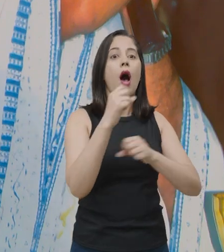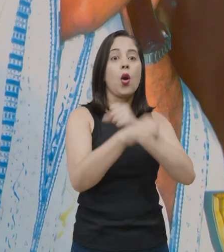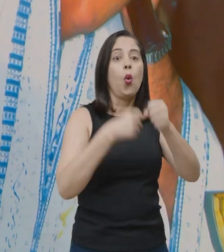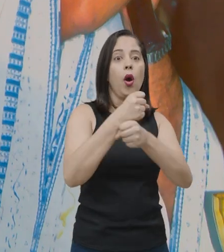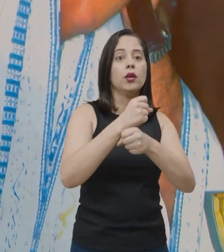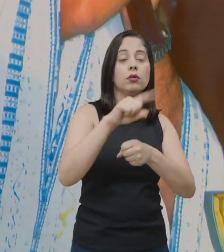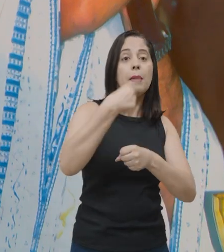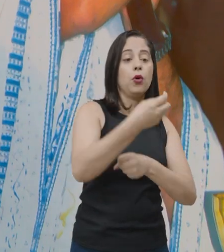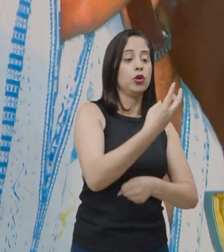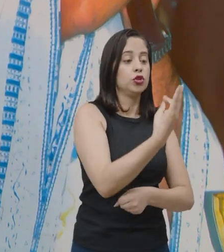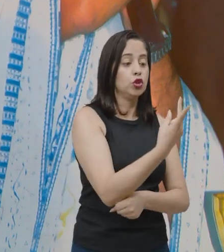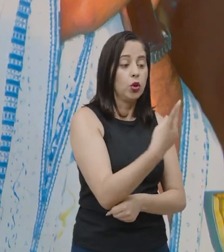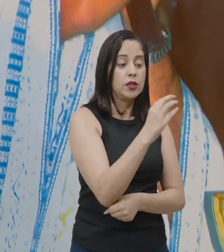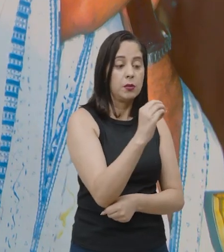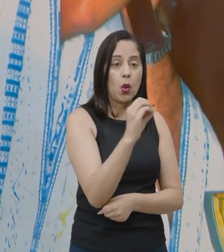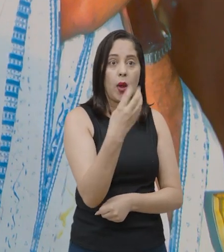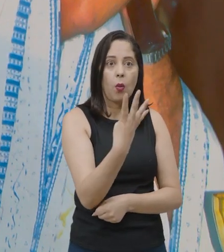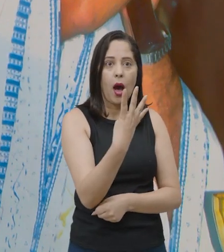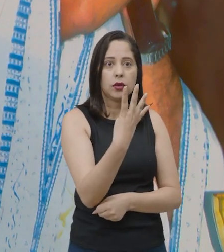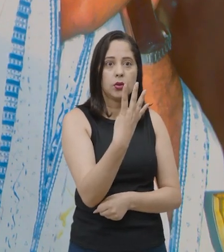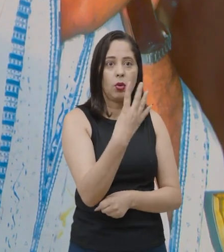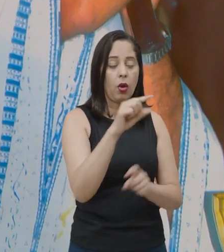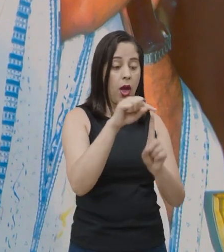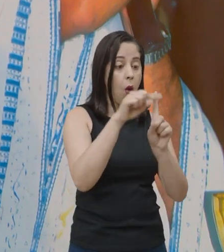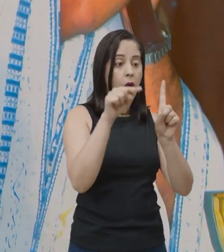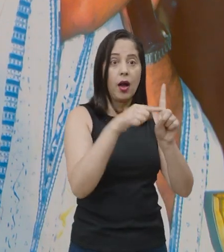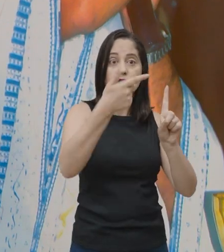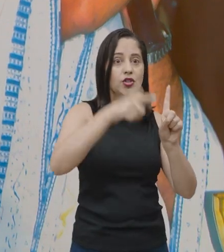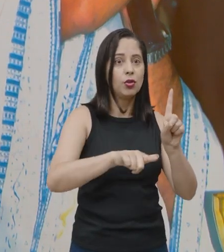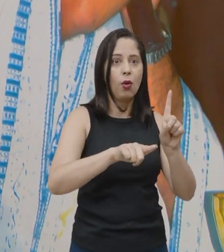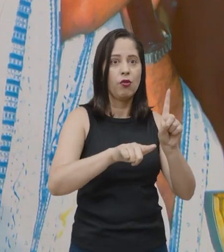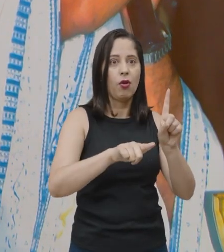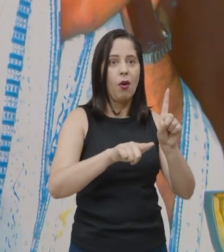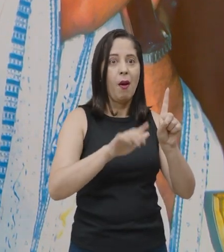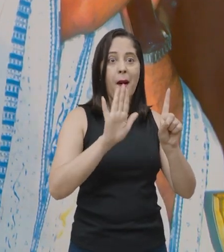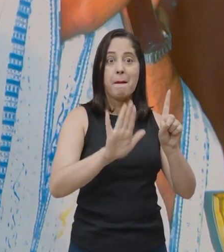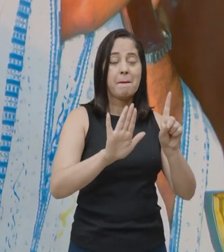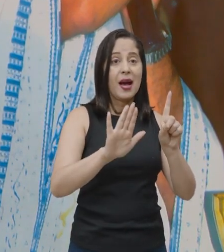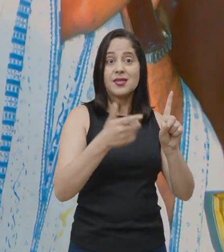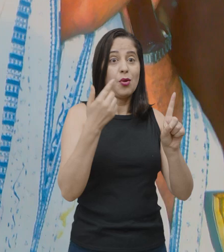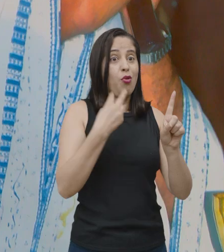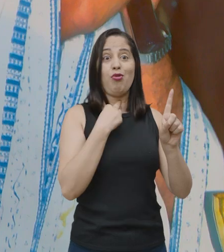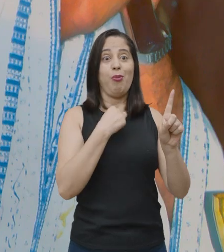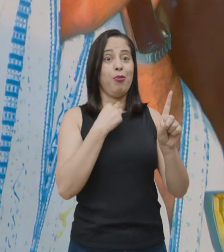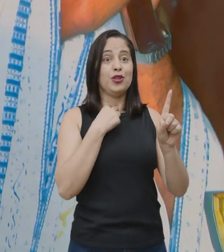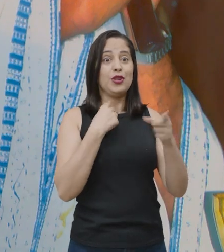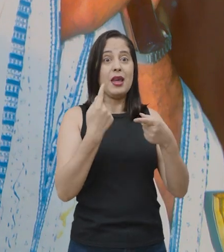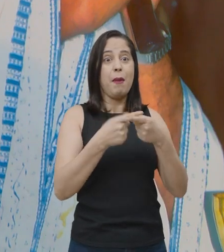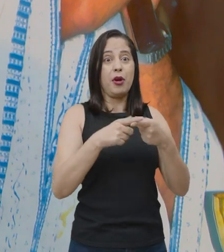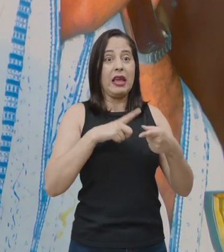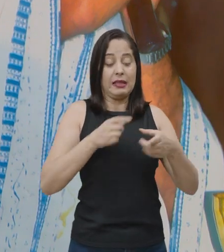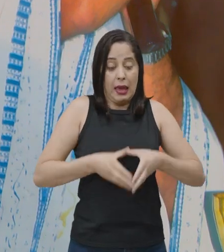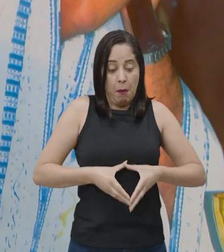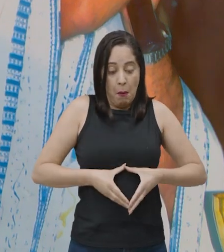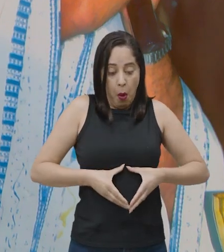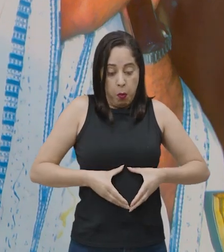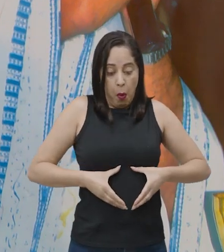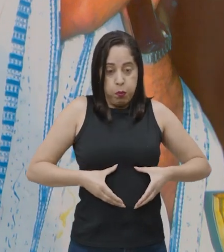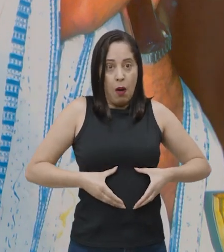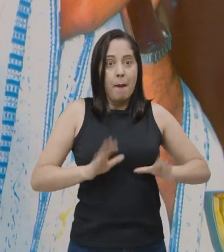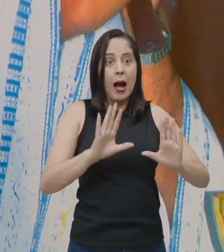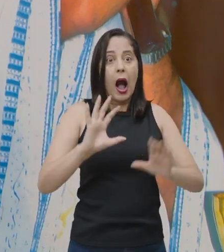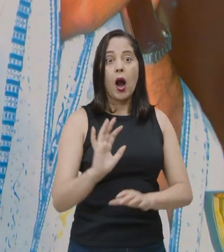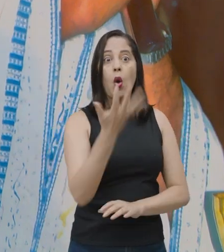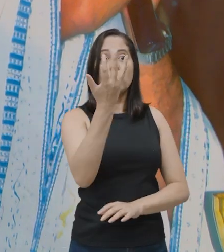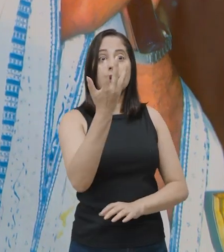eu engravidei, né? Eu não podia mais engravidar, eu já tinha problemas, eu tinha mioma, eu tinha sérios problemas que eu realmente não podia mais